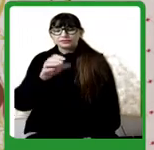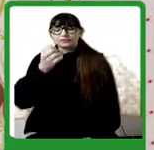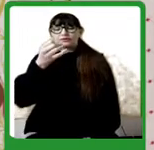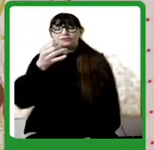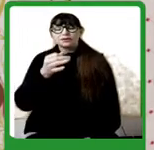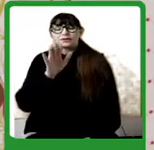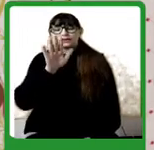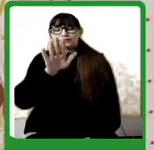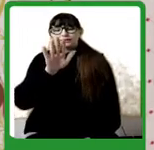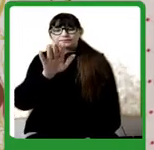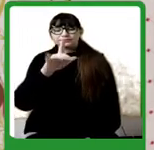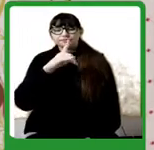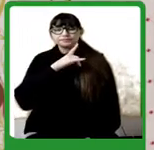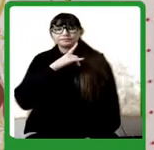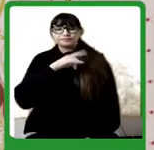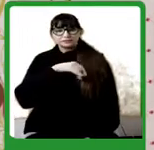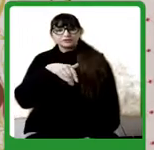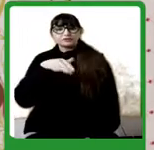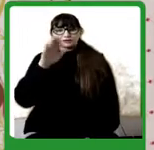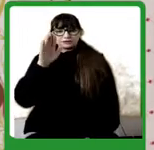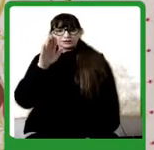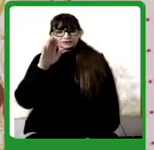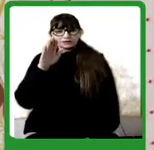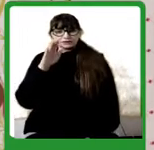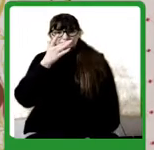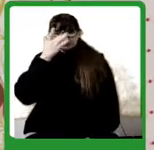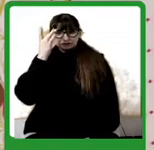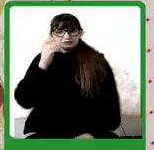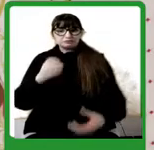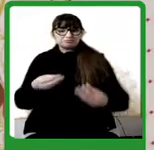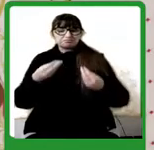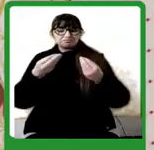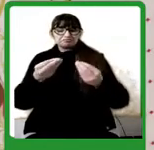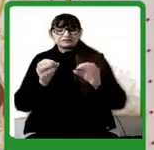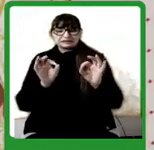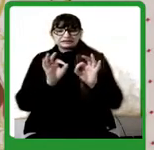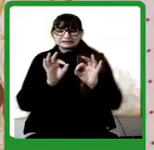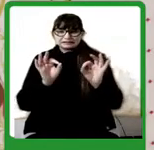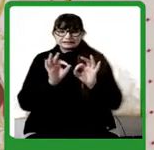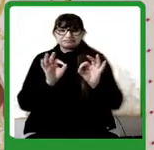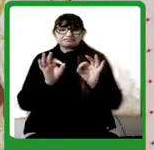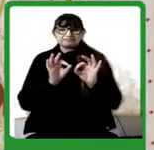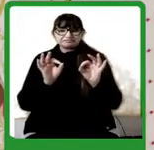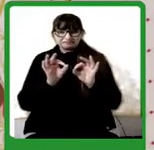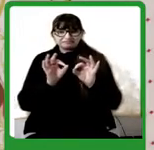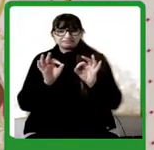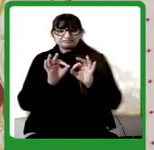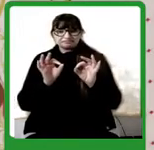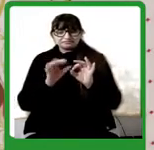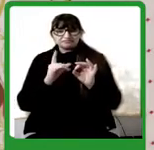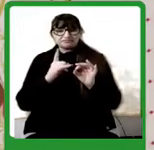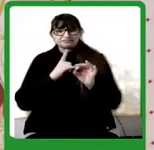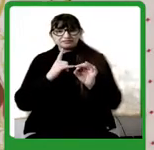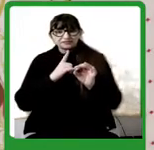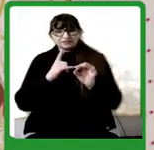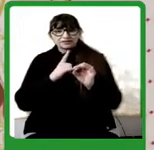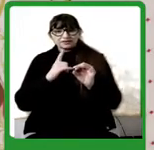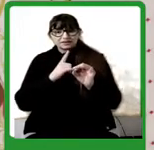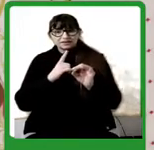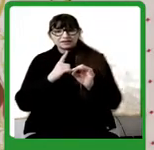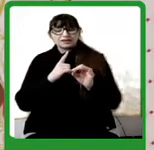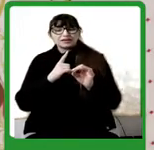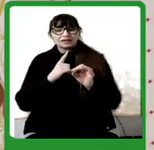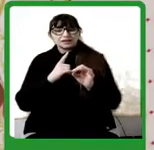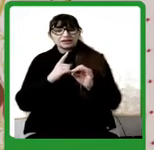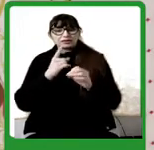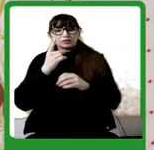tem bastante desses pesteados, né, que não dão nada para as mulheres. Bastante deles. Bastante, um que não vale nada. Tinha um